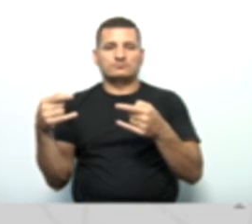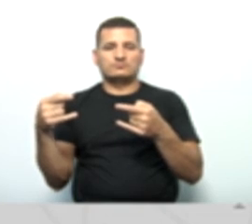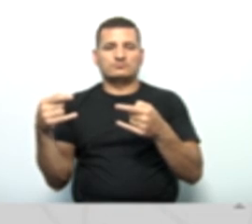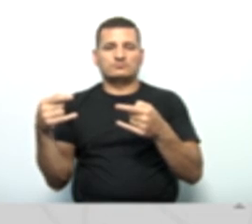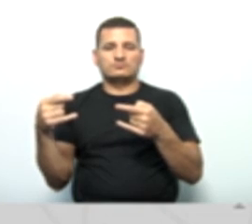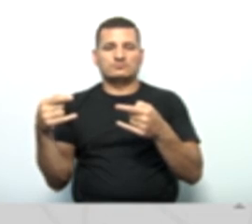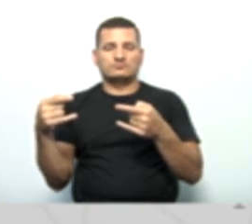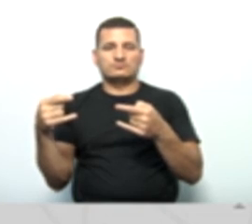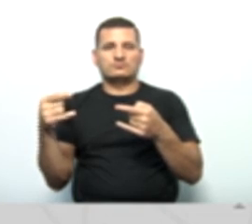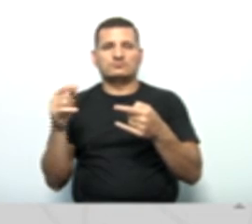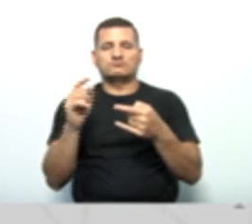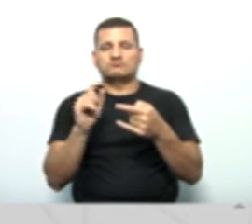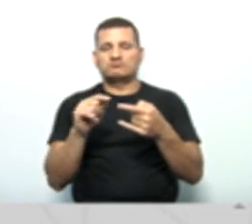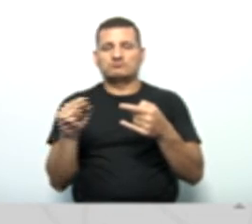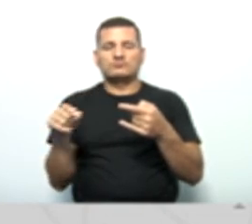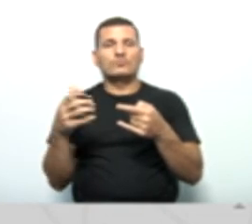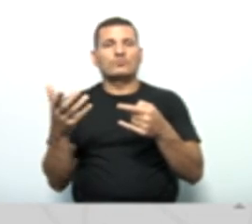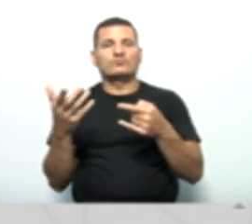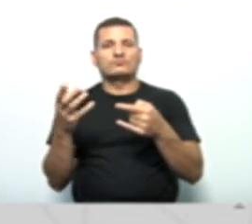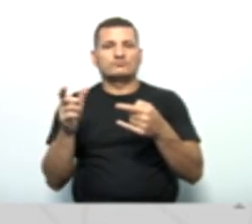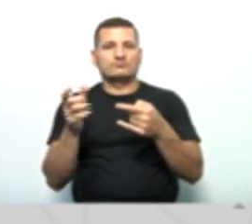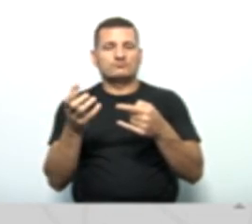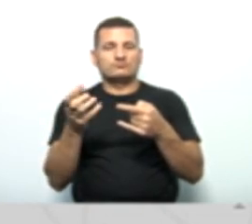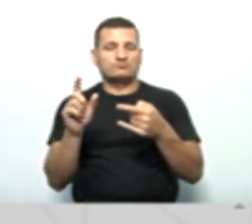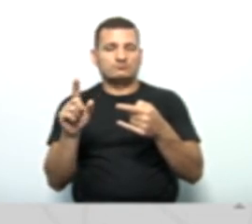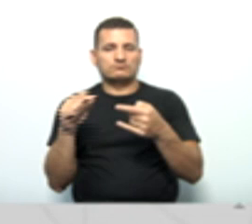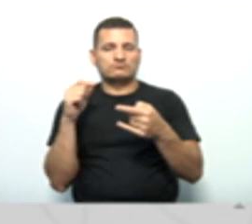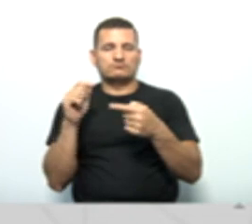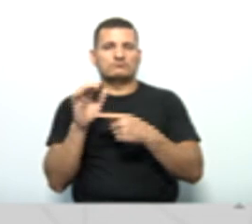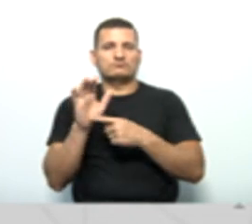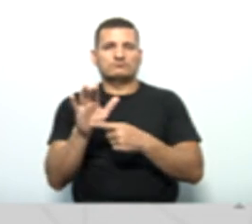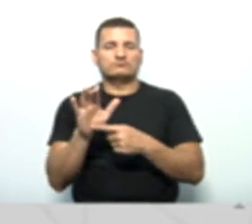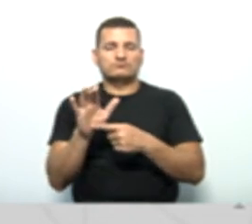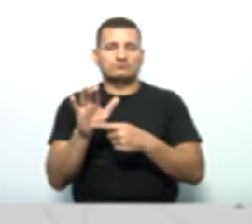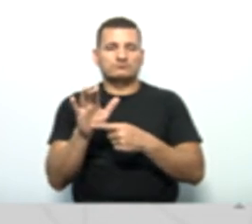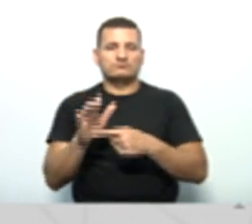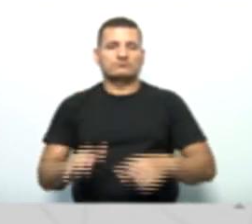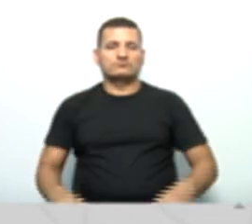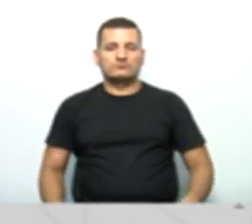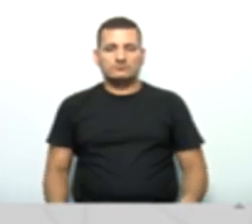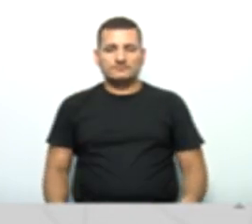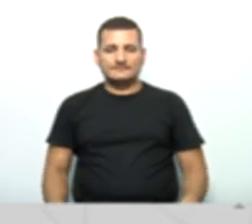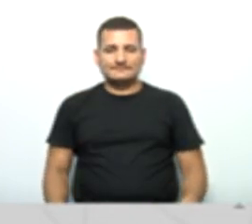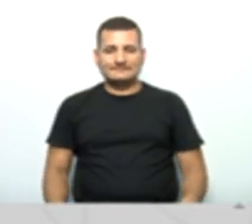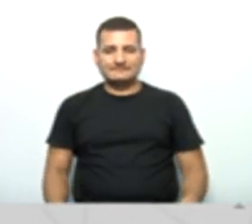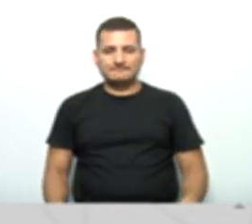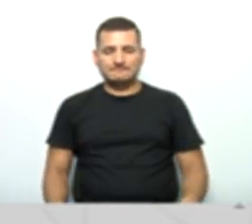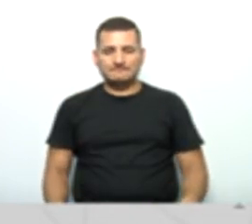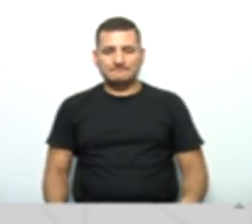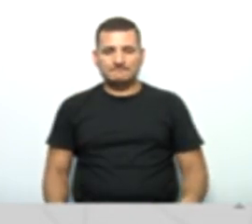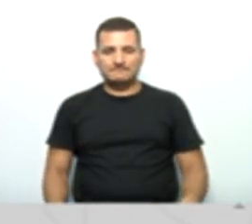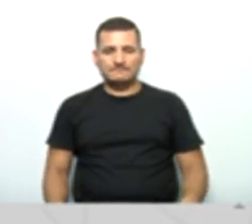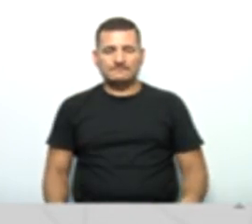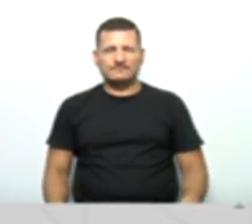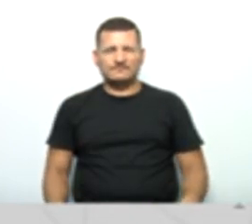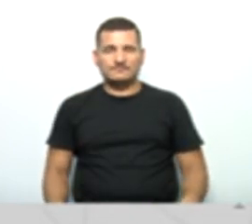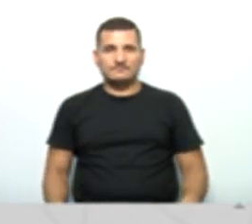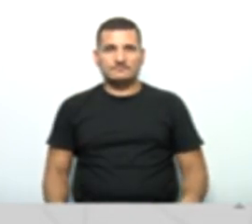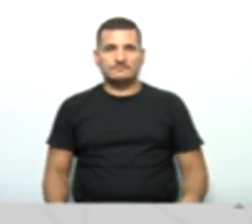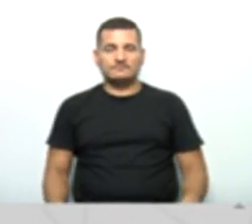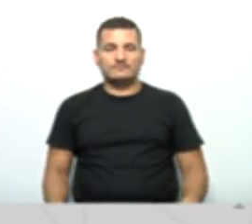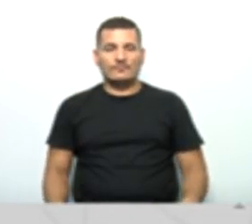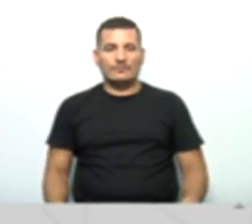já selecionei, qual é o que eu quero mostrar. Exatamente. Não é isso? Exatamente. Vamos ver a